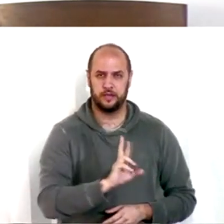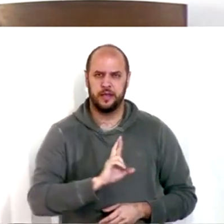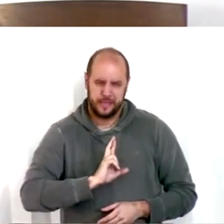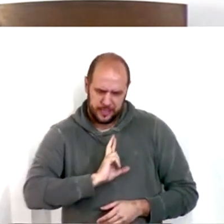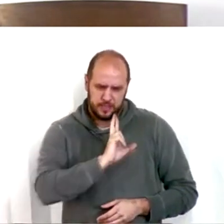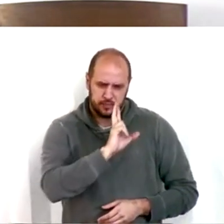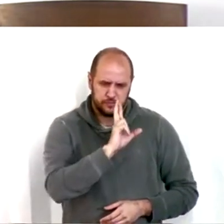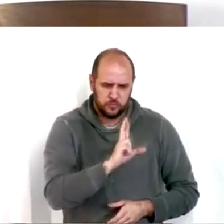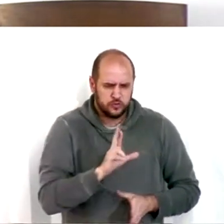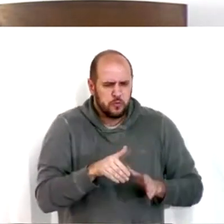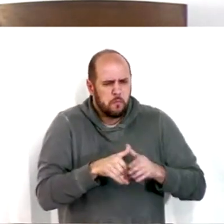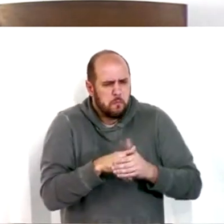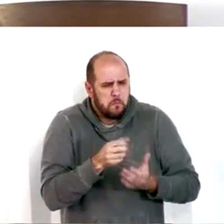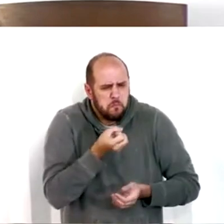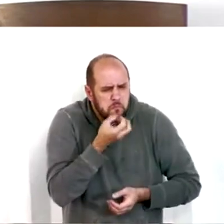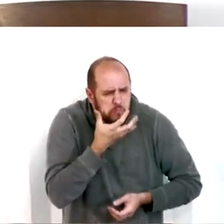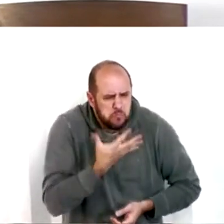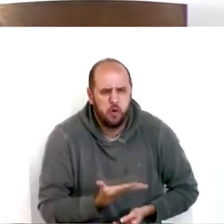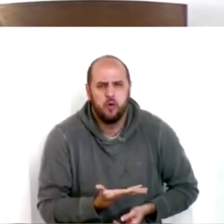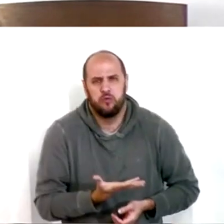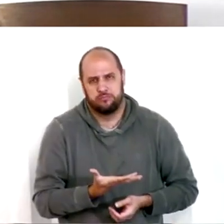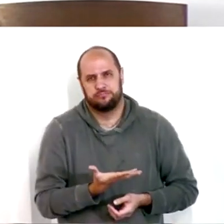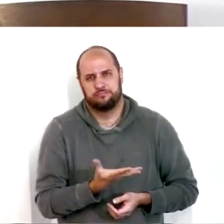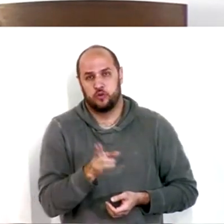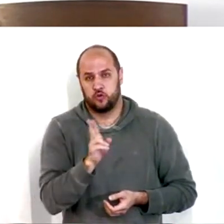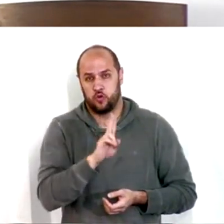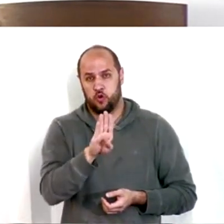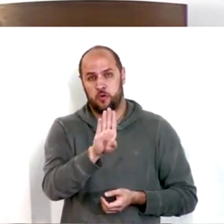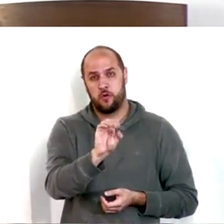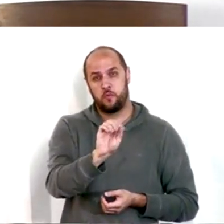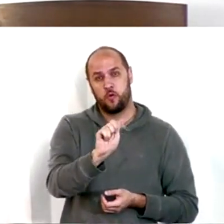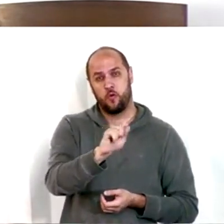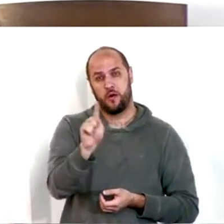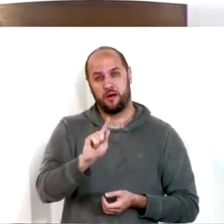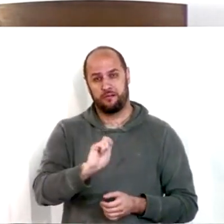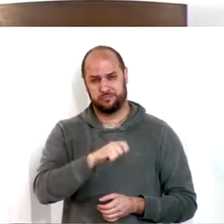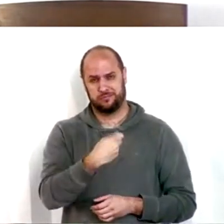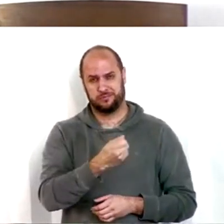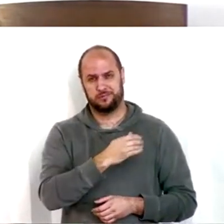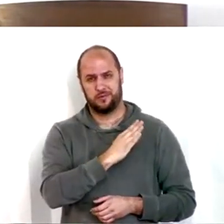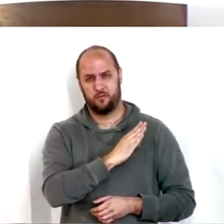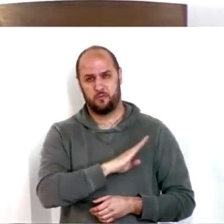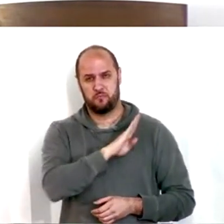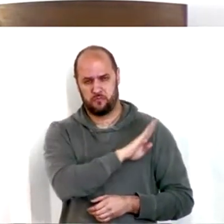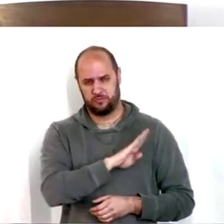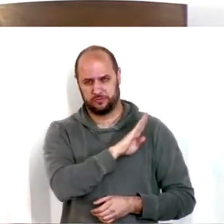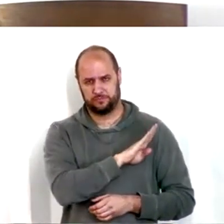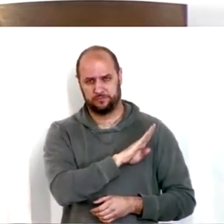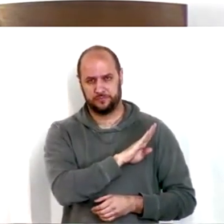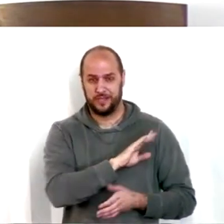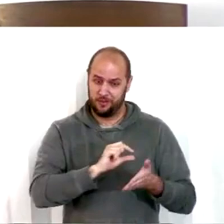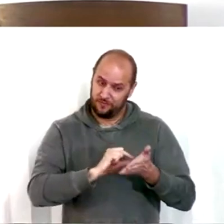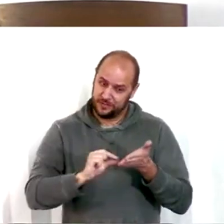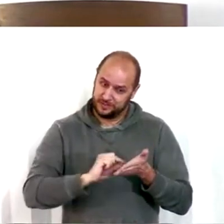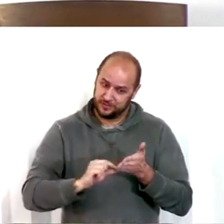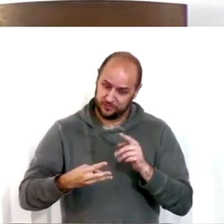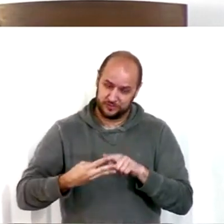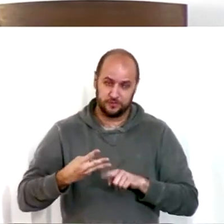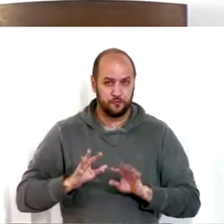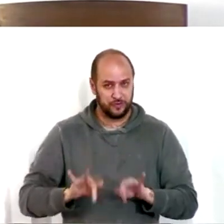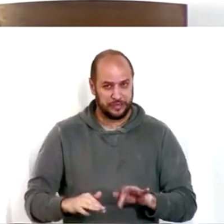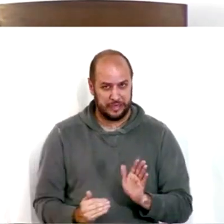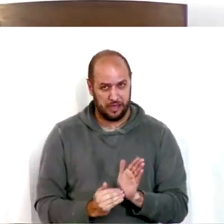piedosa deste homem chamado Boaz. E os 3 últimos versos, o verso